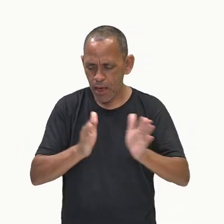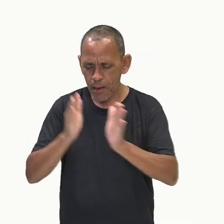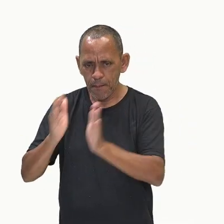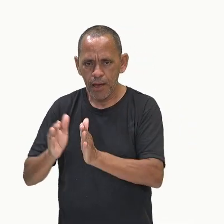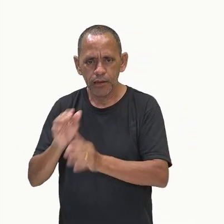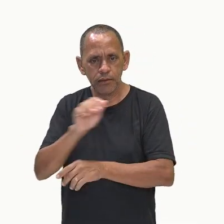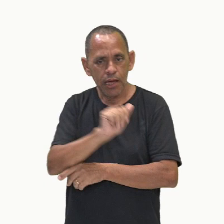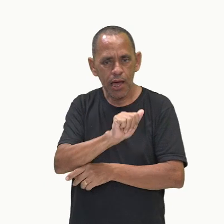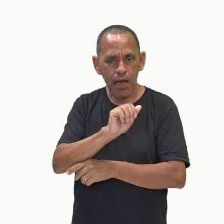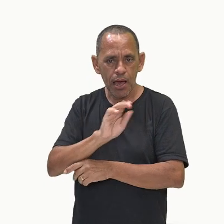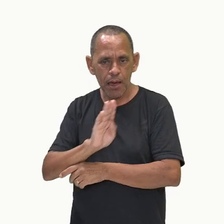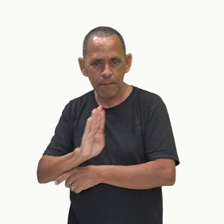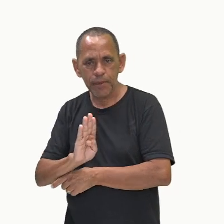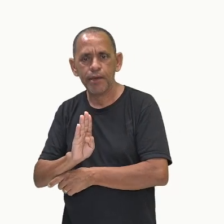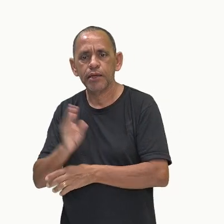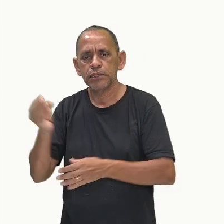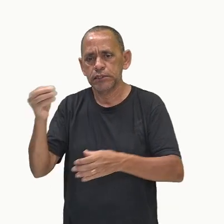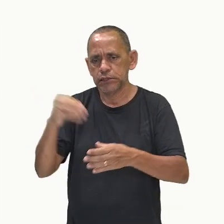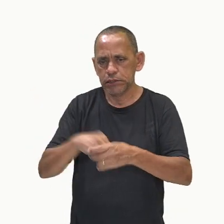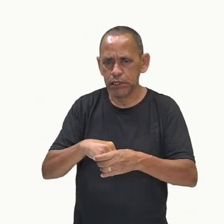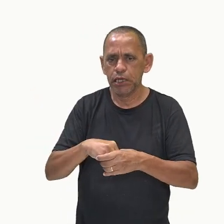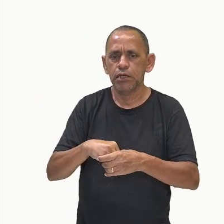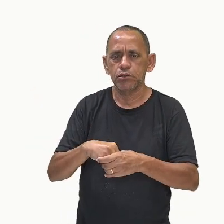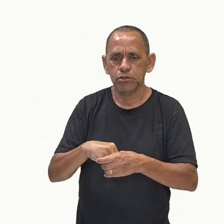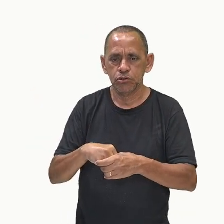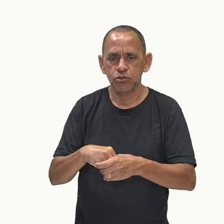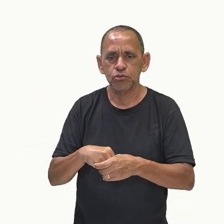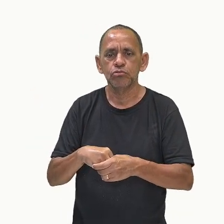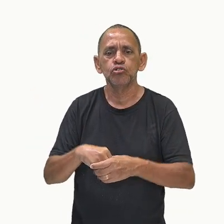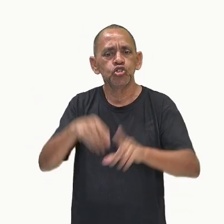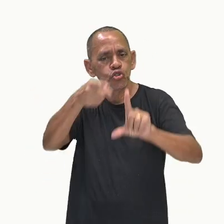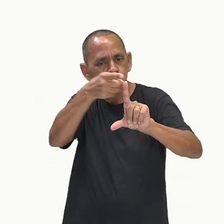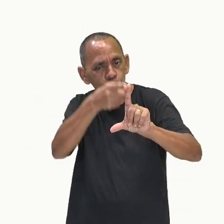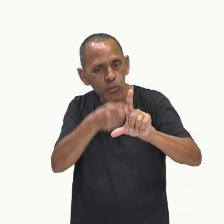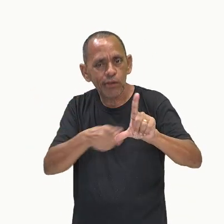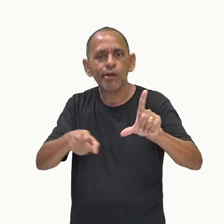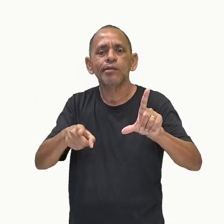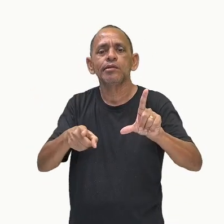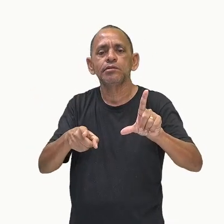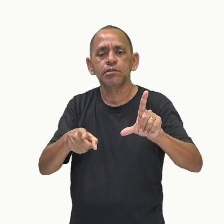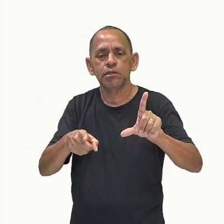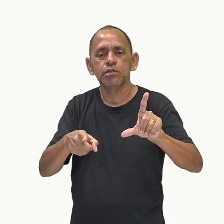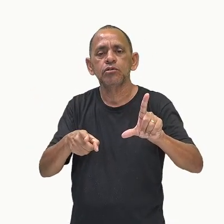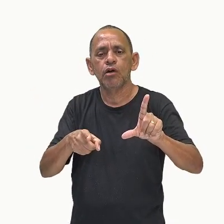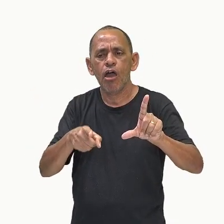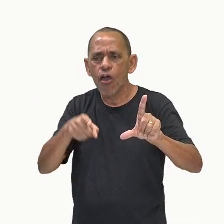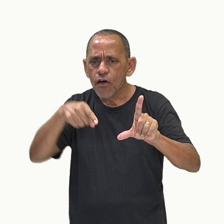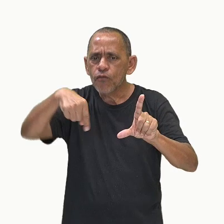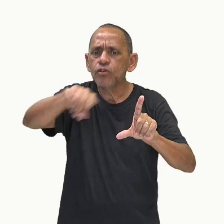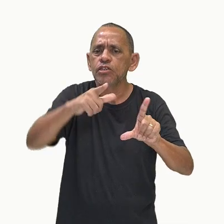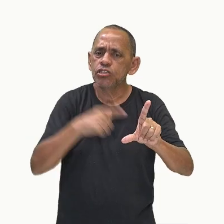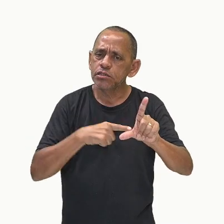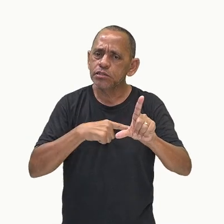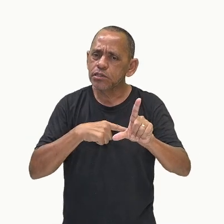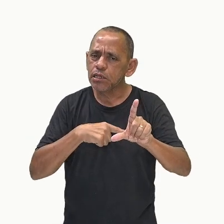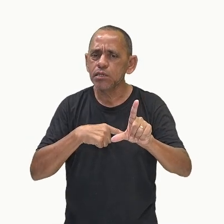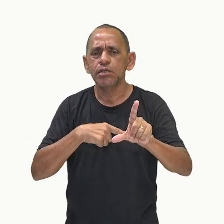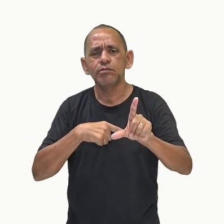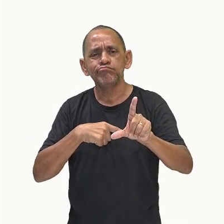B inseridos no nosso plano cartesiano. Você vai ter que fazer a